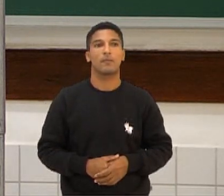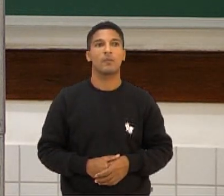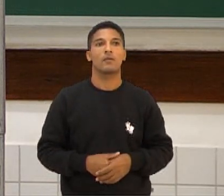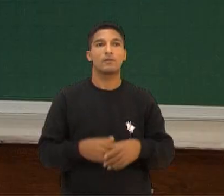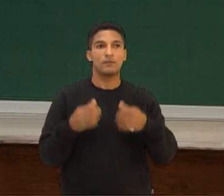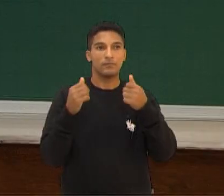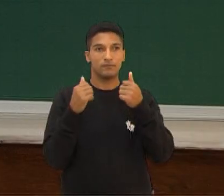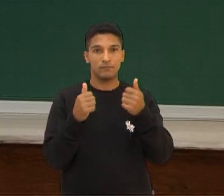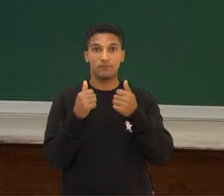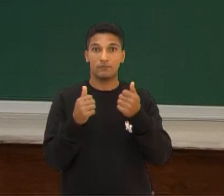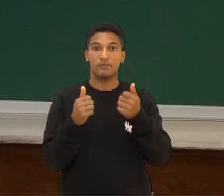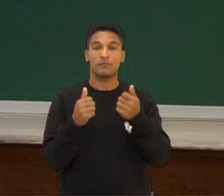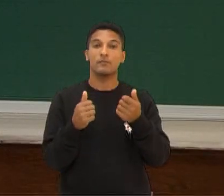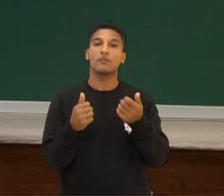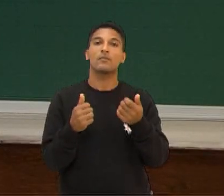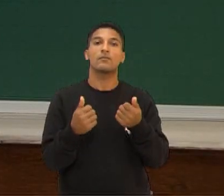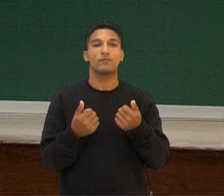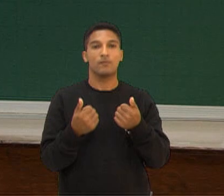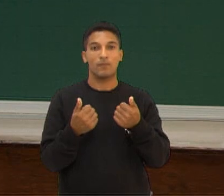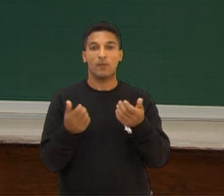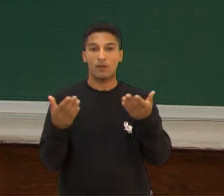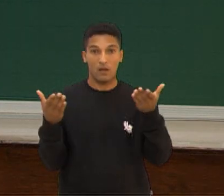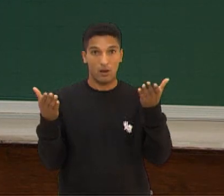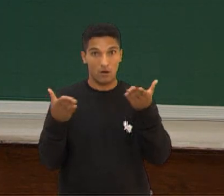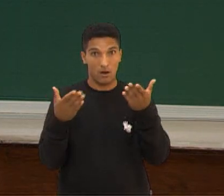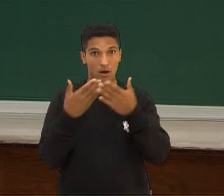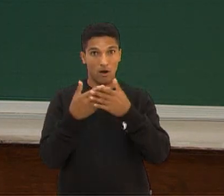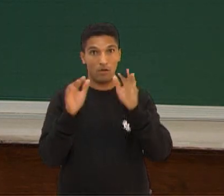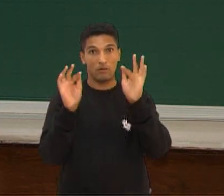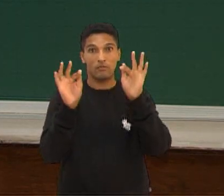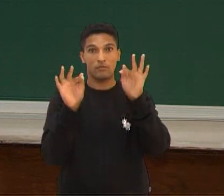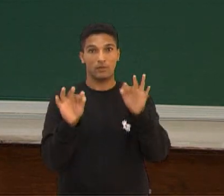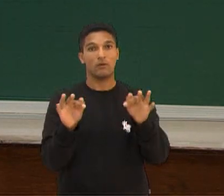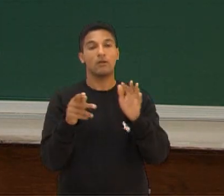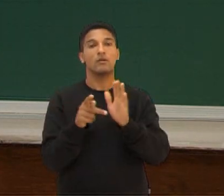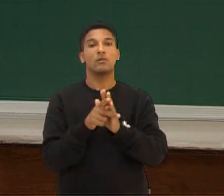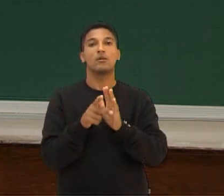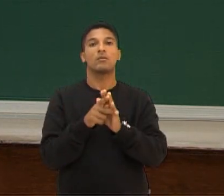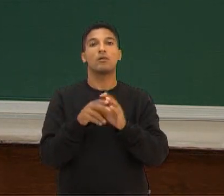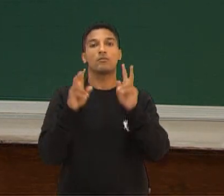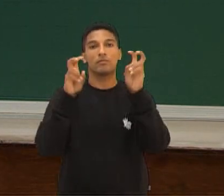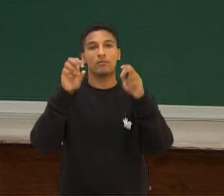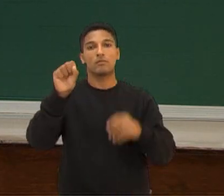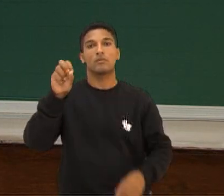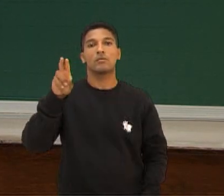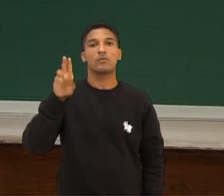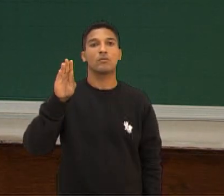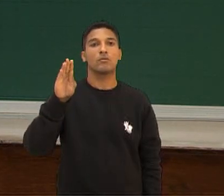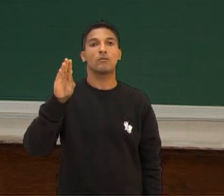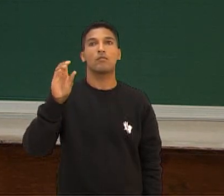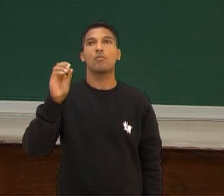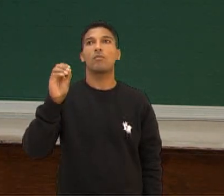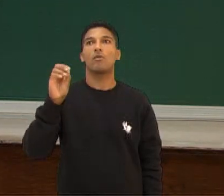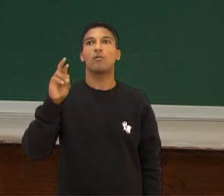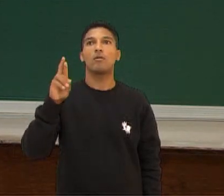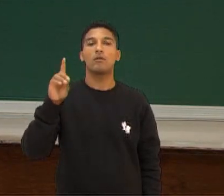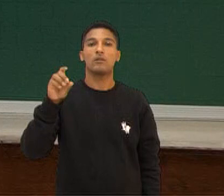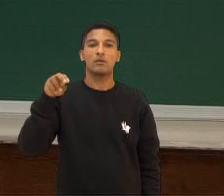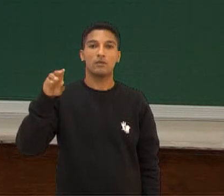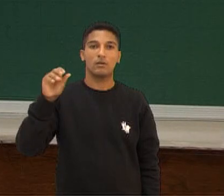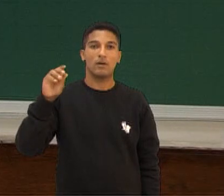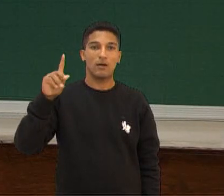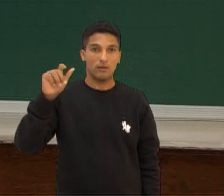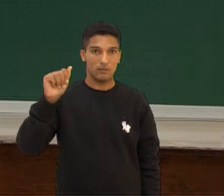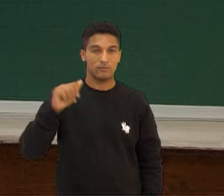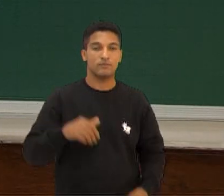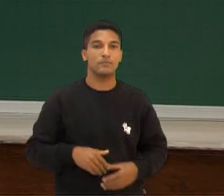Muito bem, pessoal. Então, aqui, fechamos a nossa aula de subordinada. Verificamos, então, as